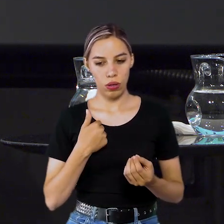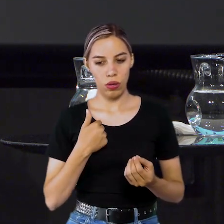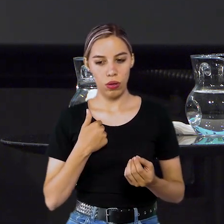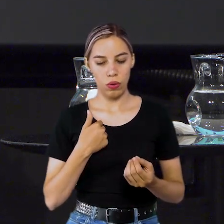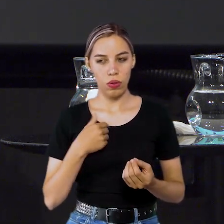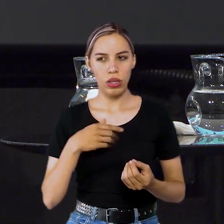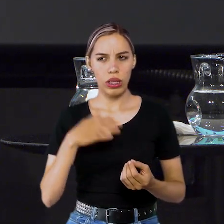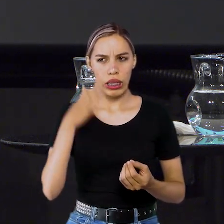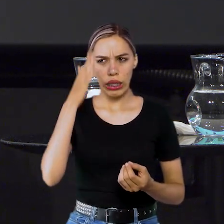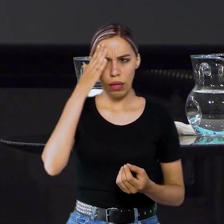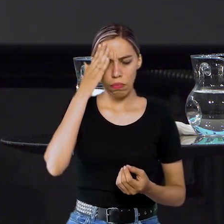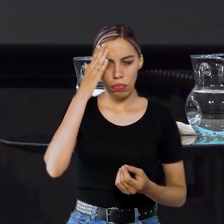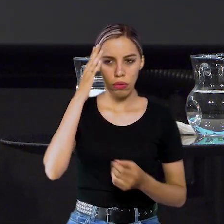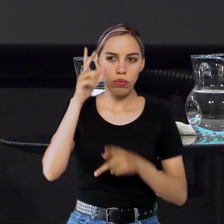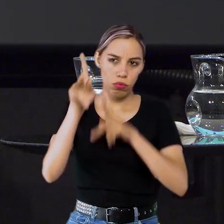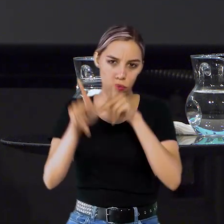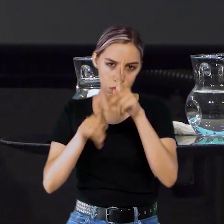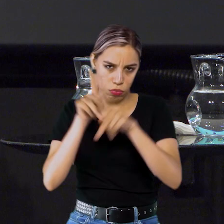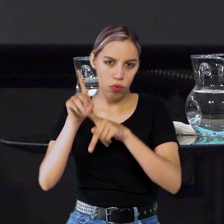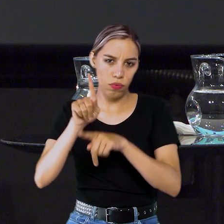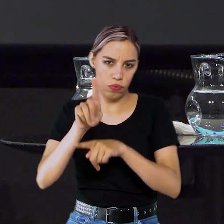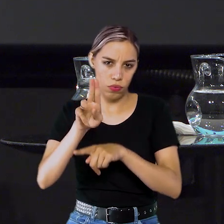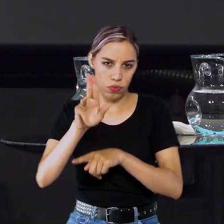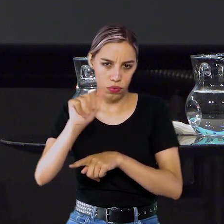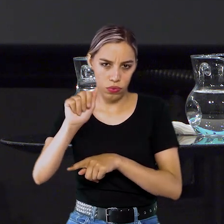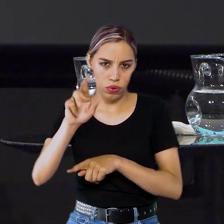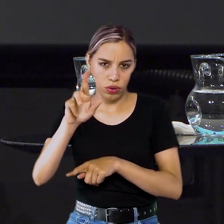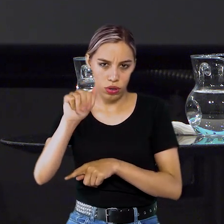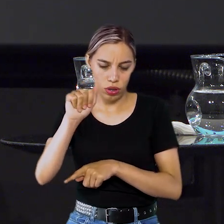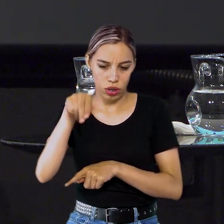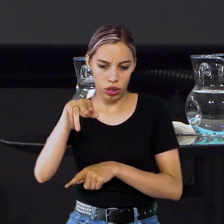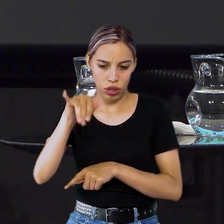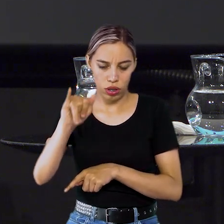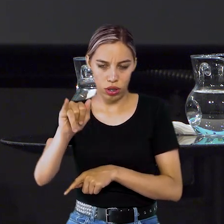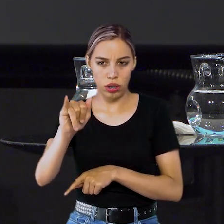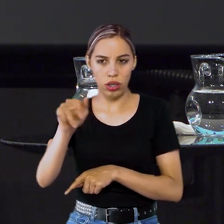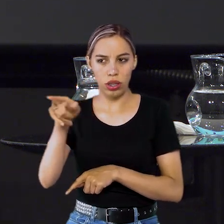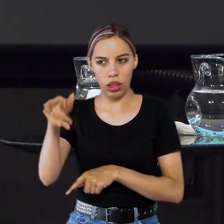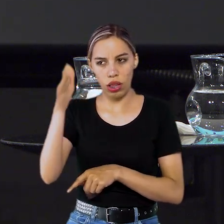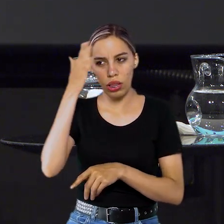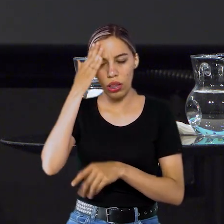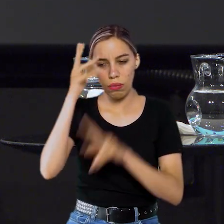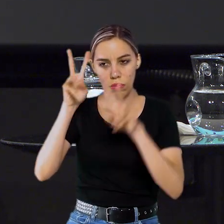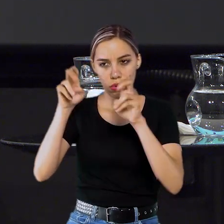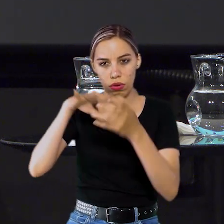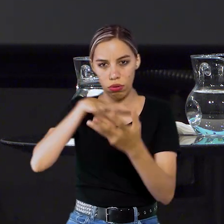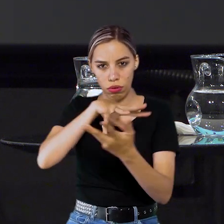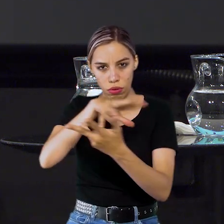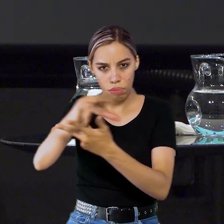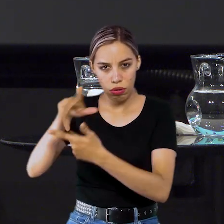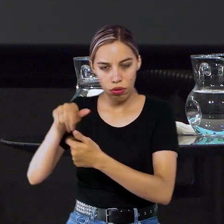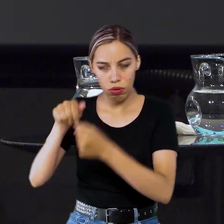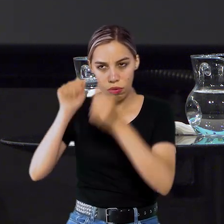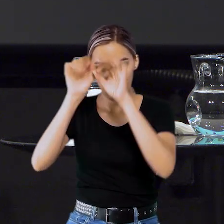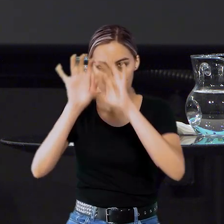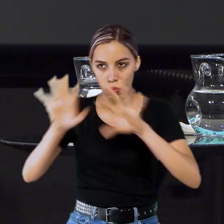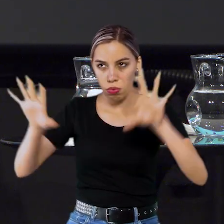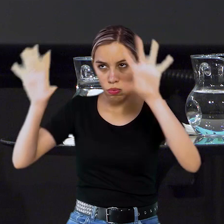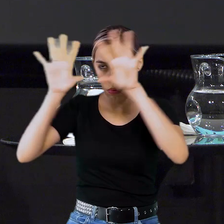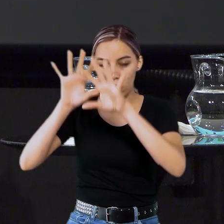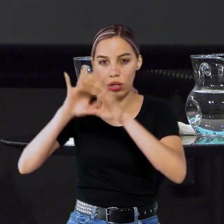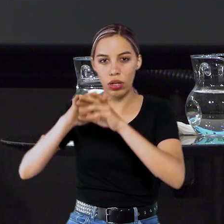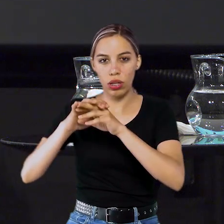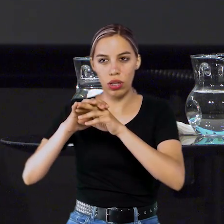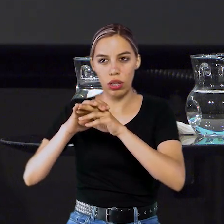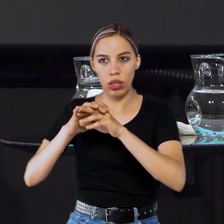povo guarani, principalmente na criação do universo pelo Nyanderu, porque